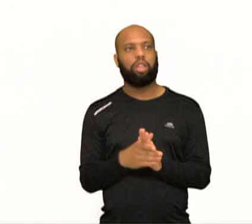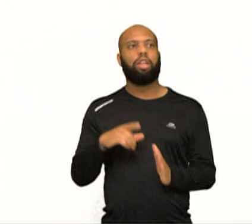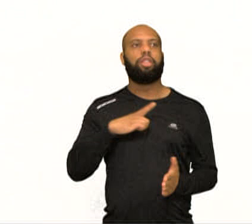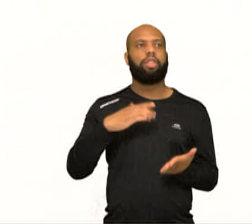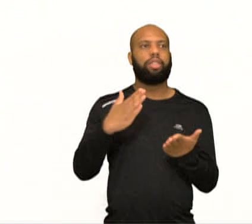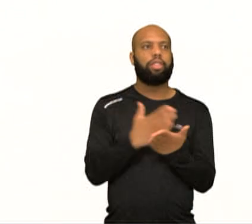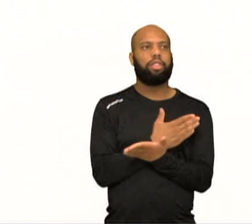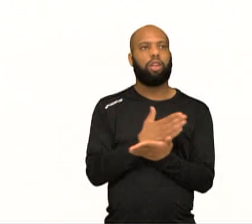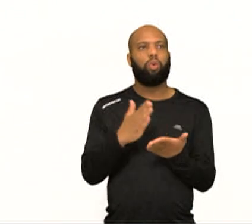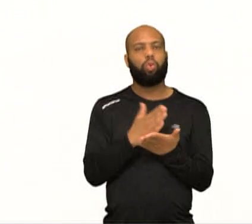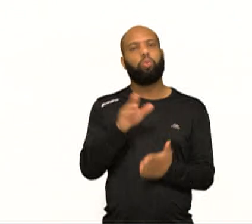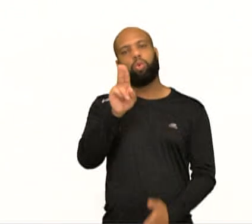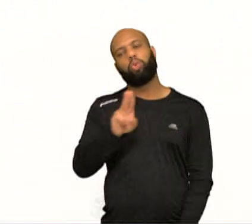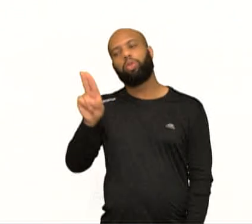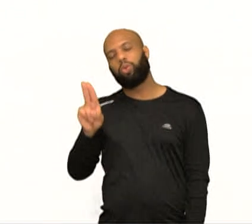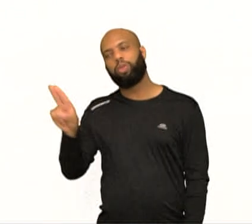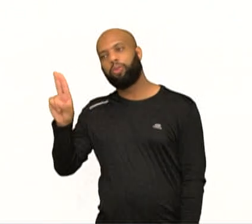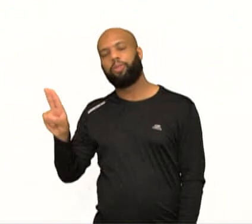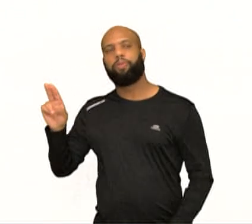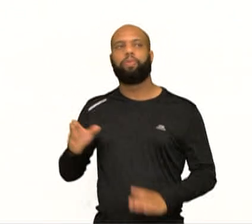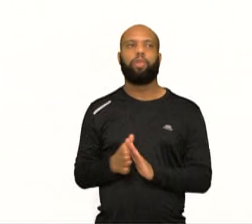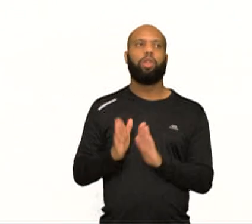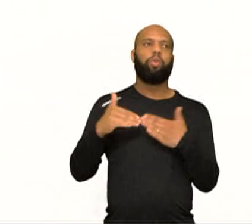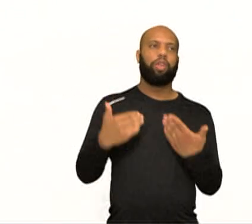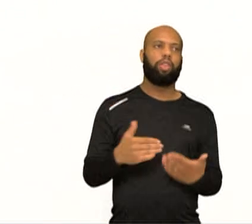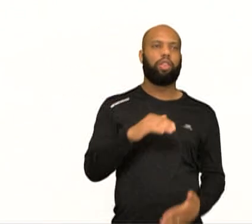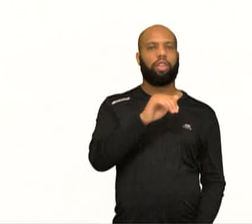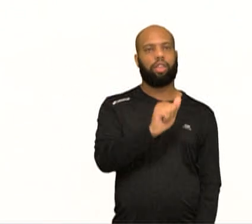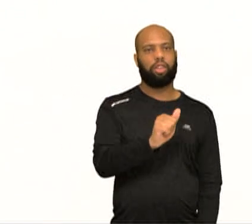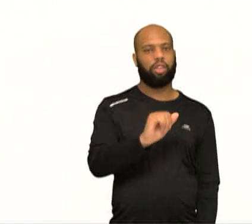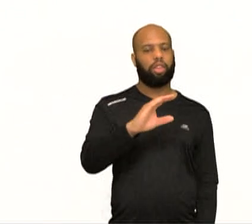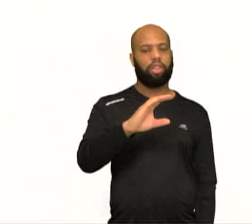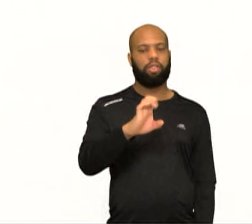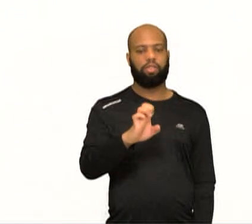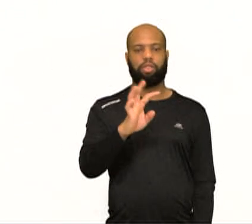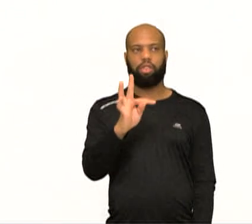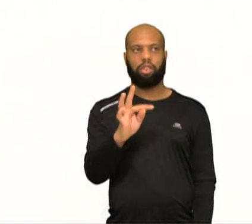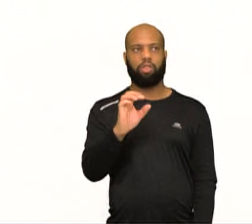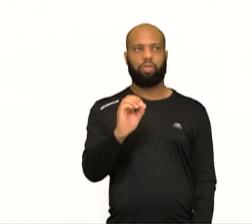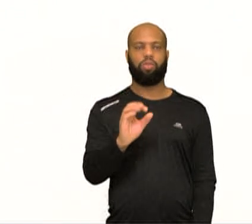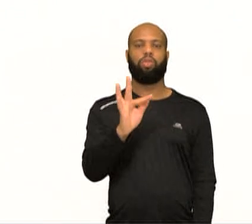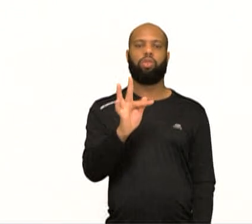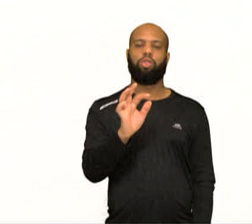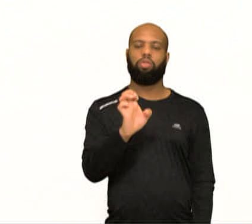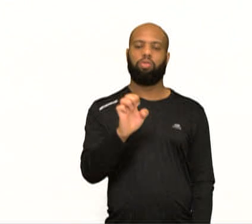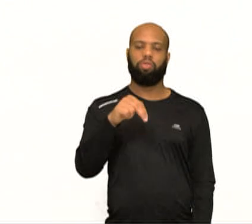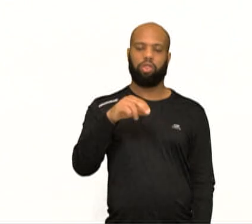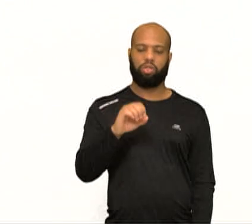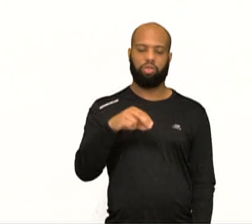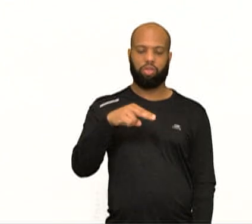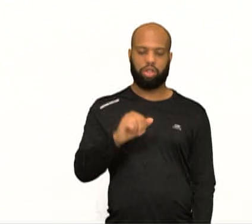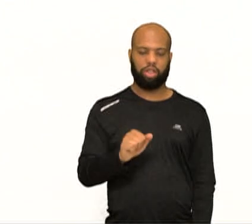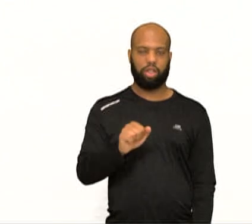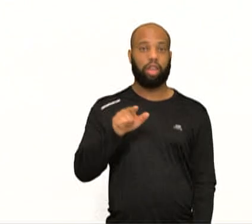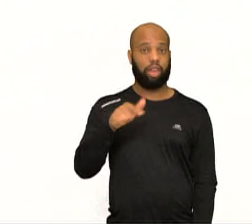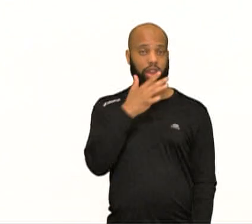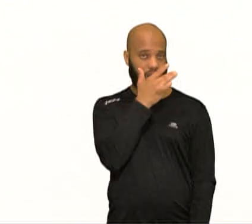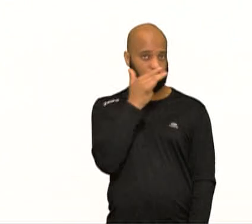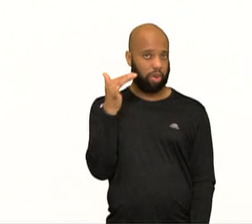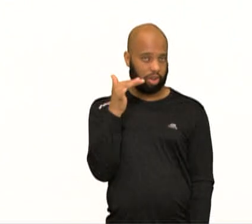Algumas aplicações. Acetofenona é a cetona aromática mais simples,